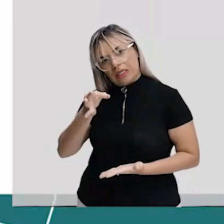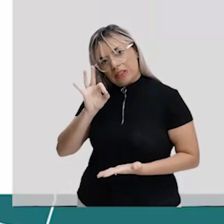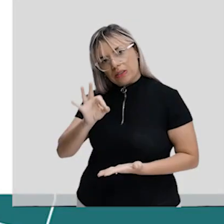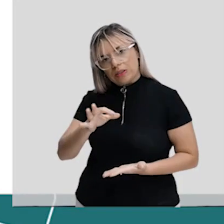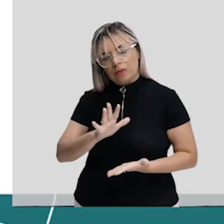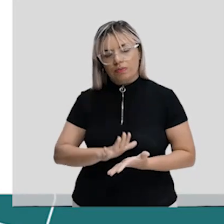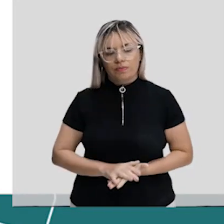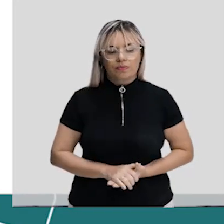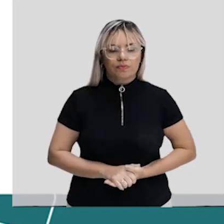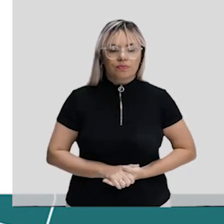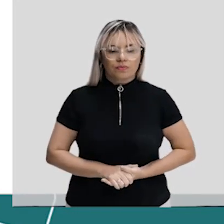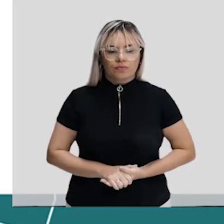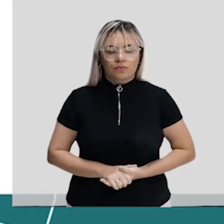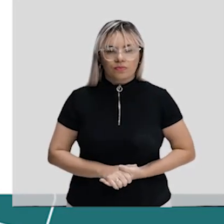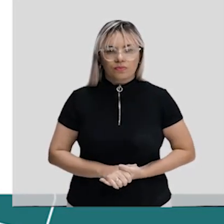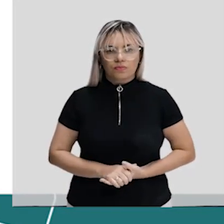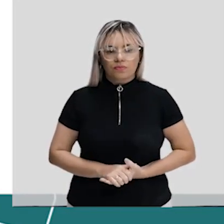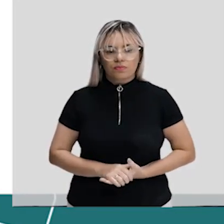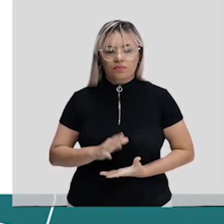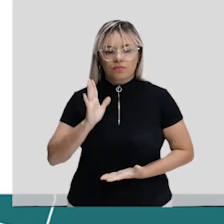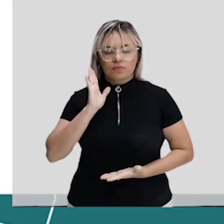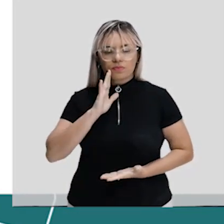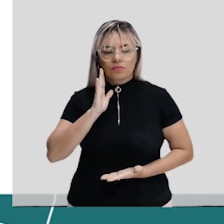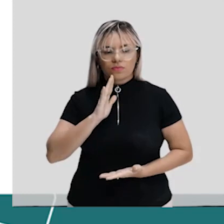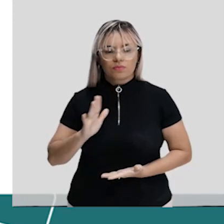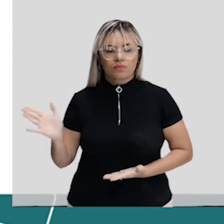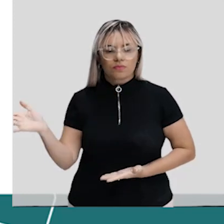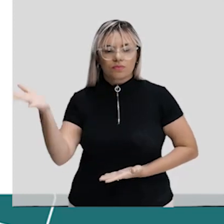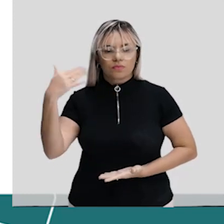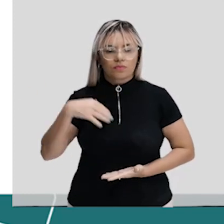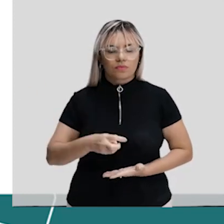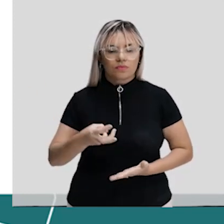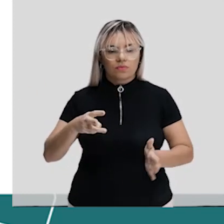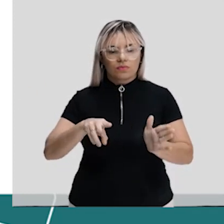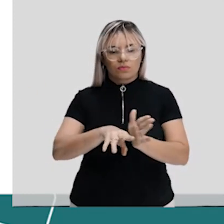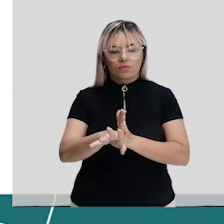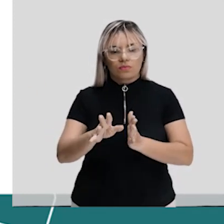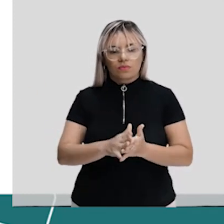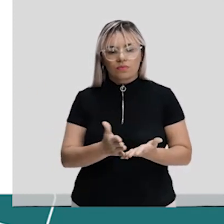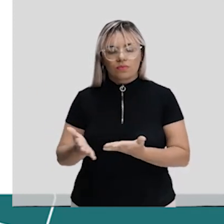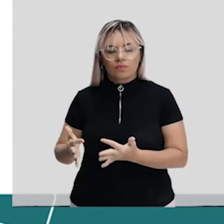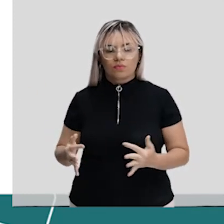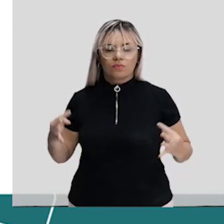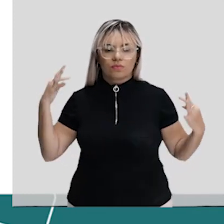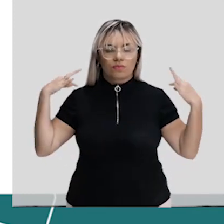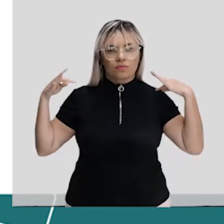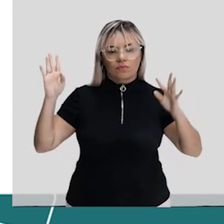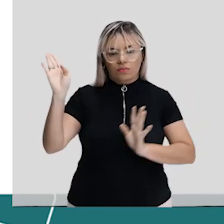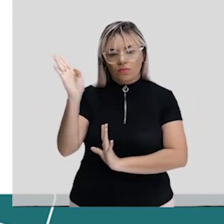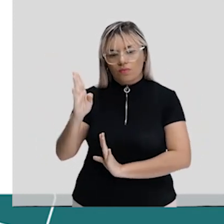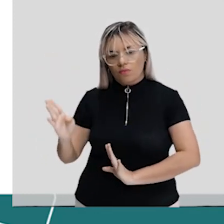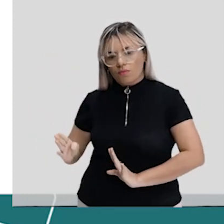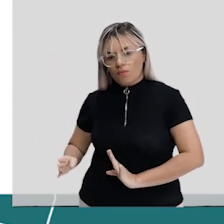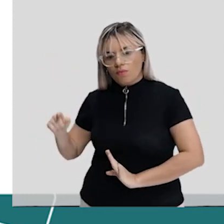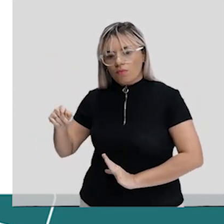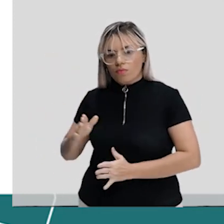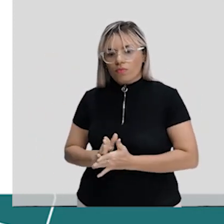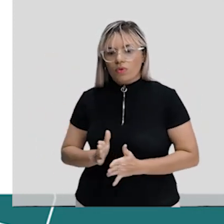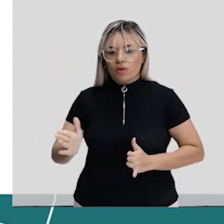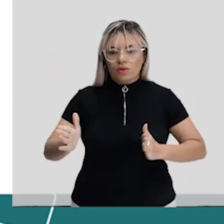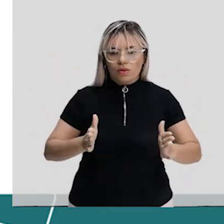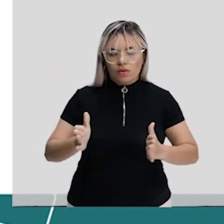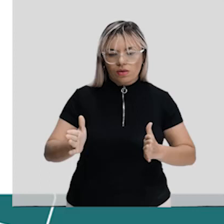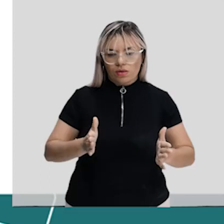Certinho? Beleza, galera? Vamos para a próxima agora. Terceiro, o turismo brasileiro atravessa um período